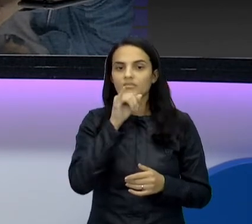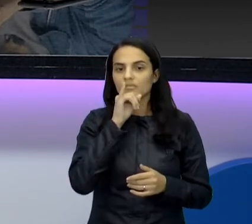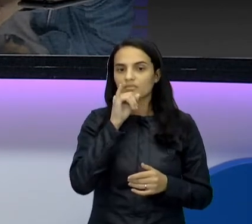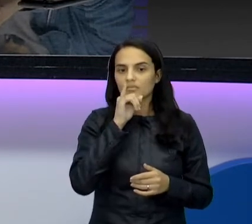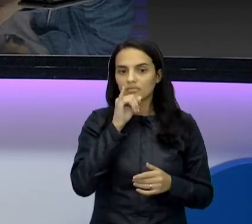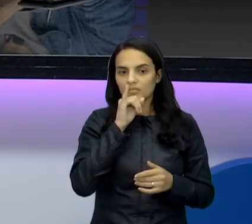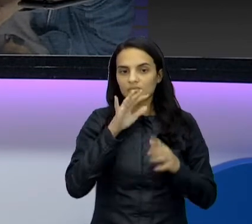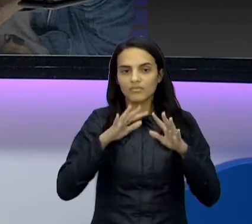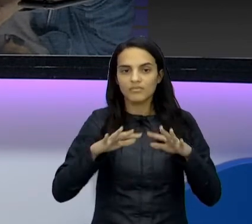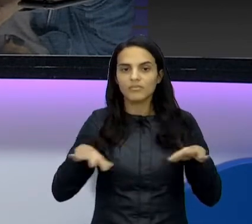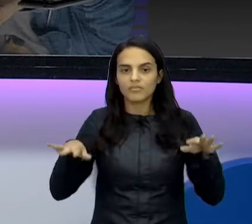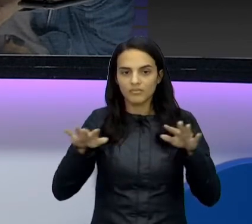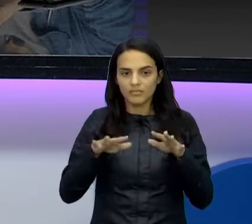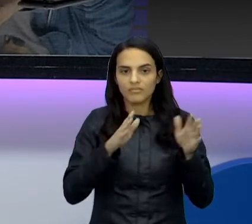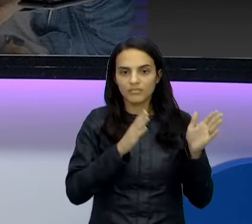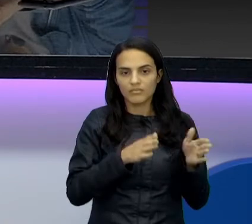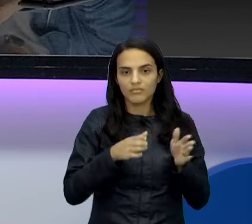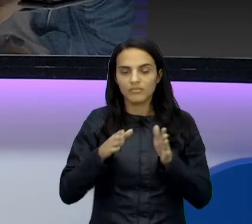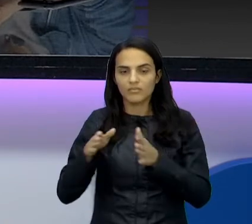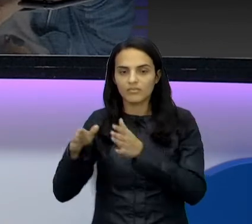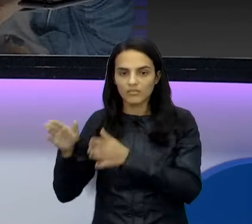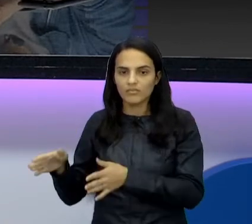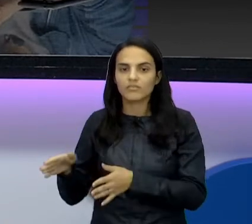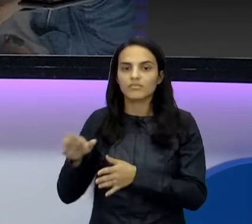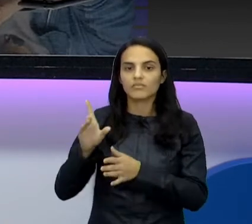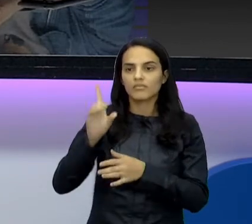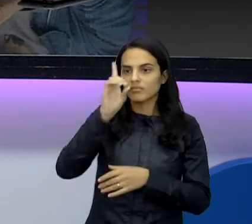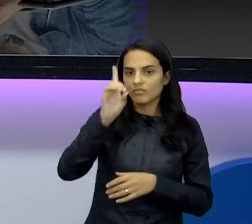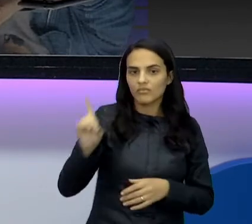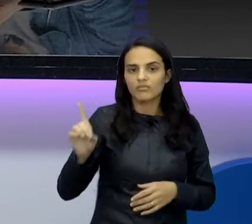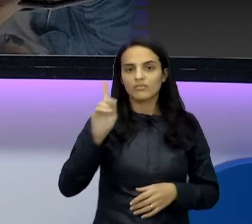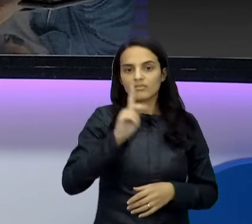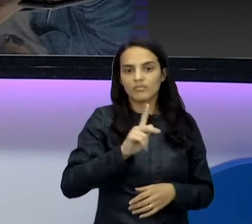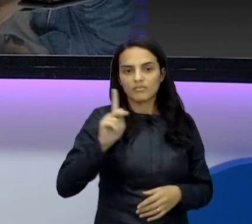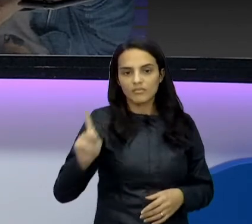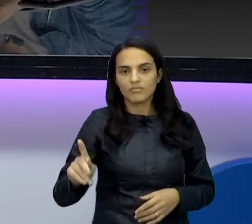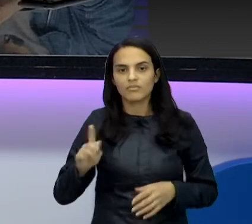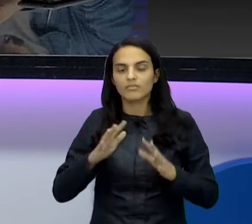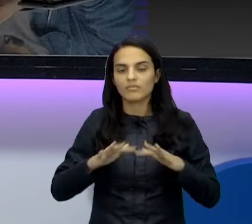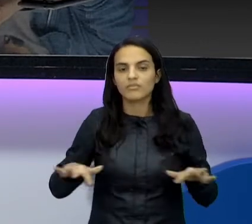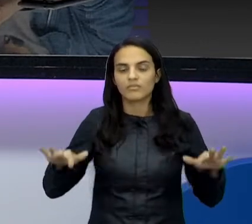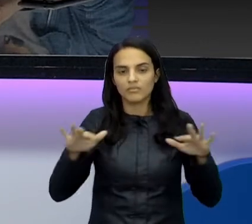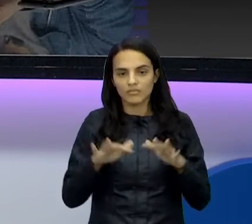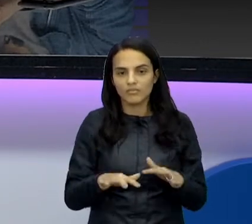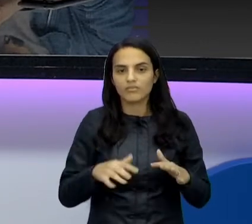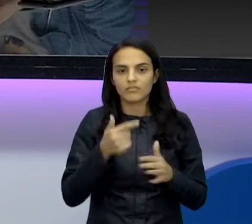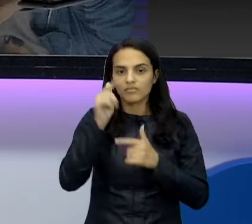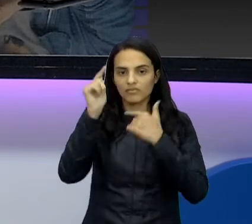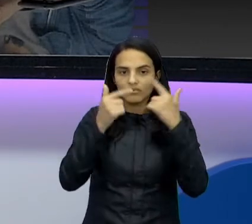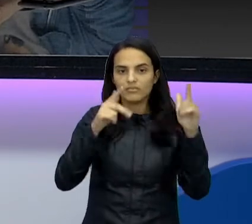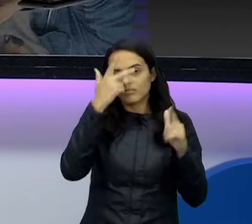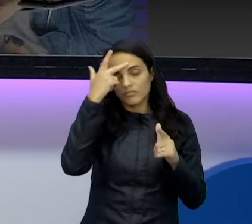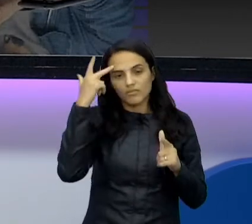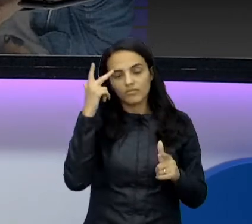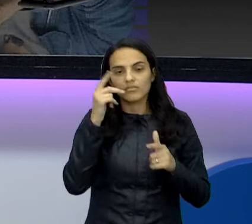É claro que tem toda uma ordem, a gente sabe, sim, né? Direção, professor, enfim, tantas outras pessoas que trabalham, mas ainda tem essa